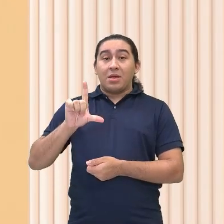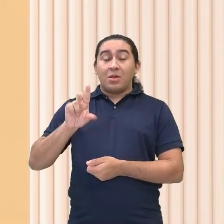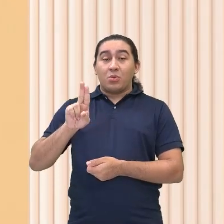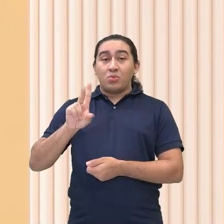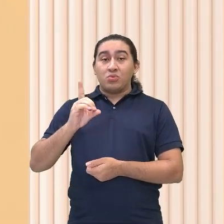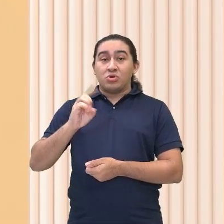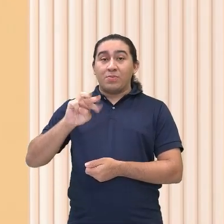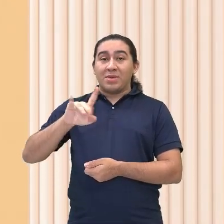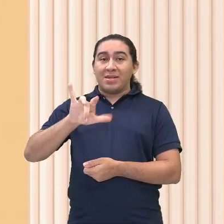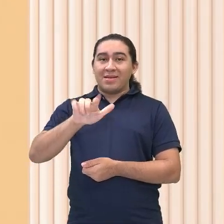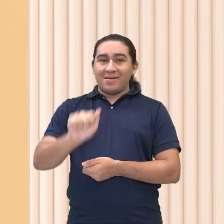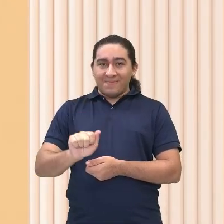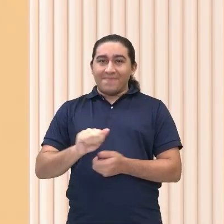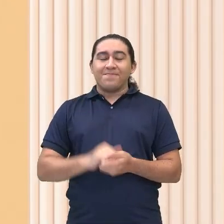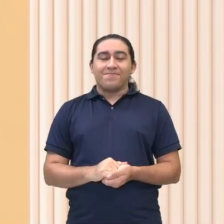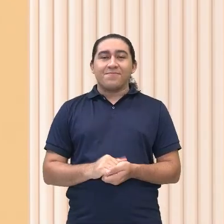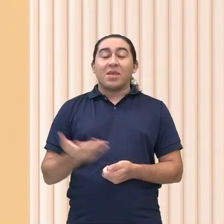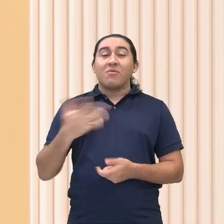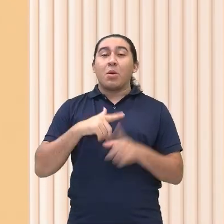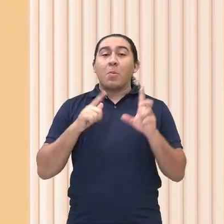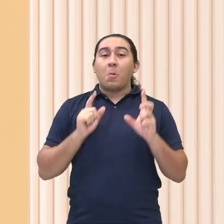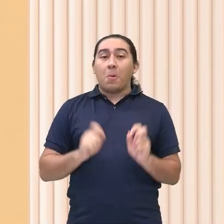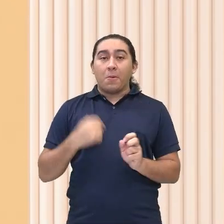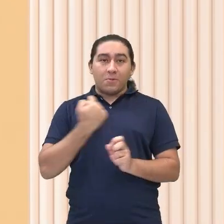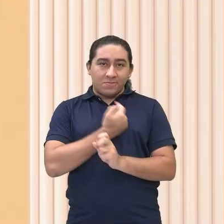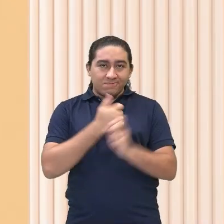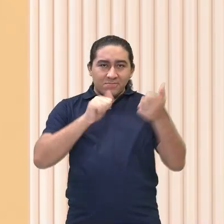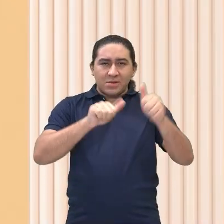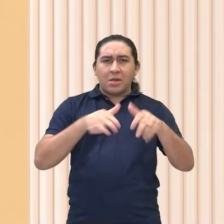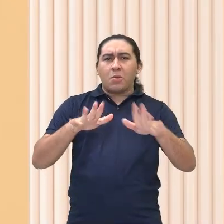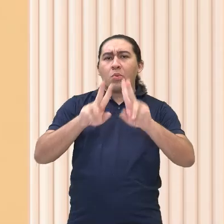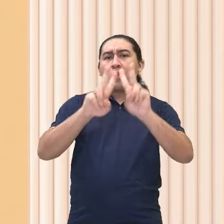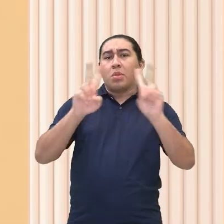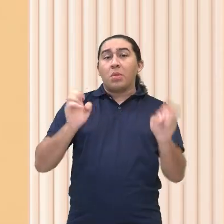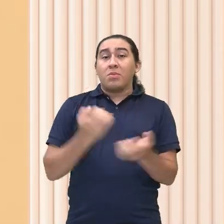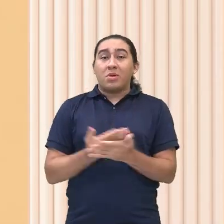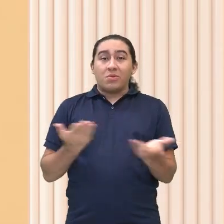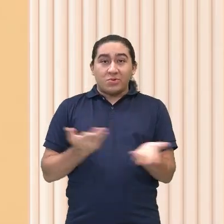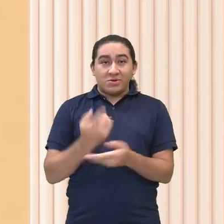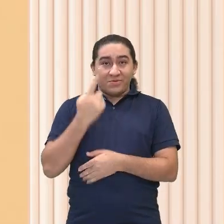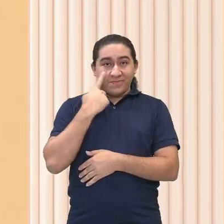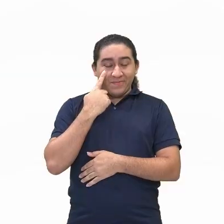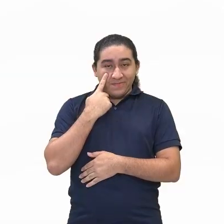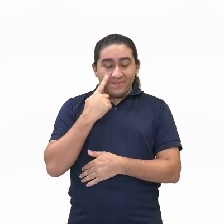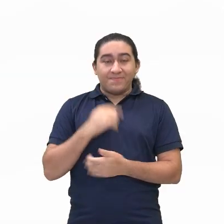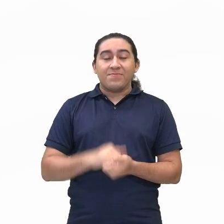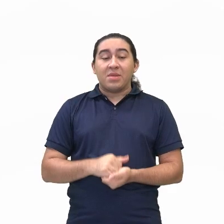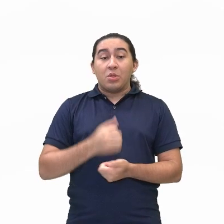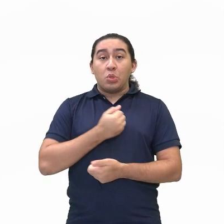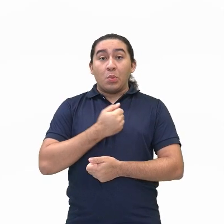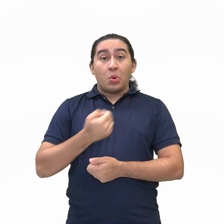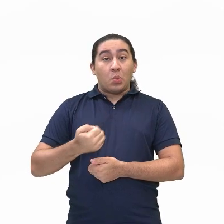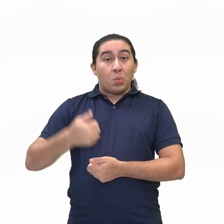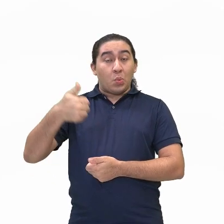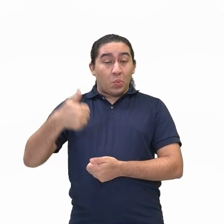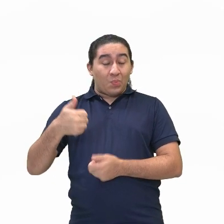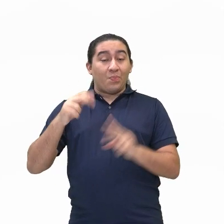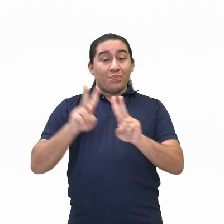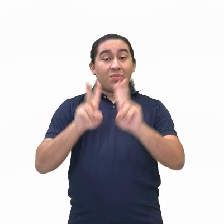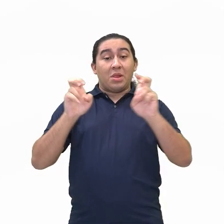Ludmila Dutra e vamos agora verificar o que nós estudaremos na nossa aula 1, o objeto